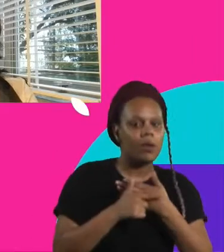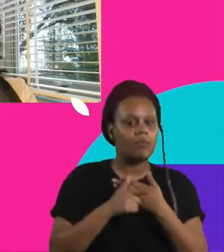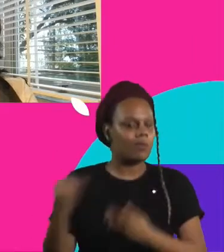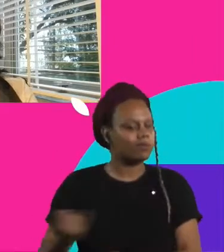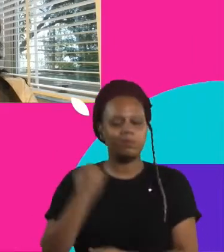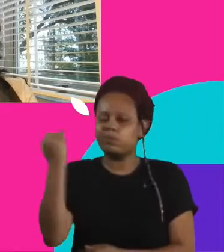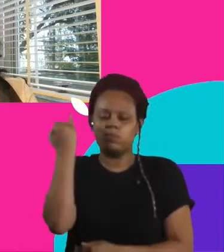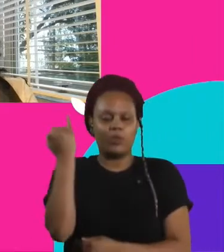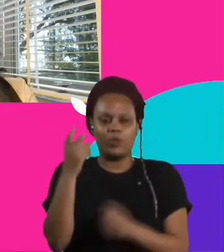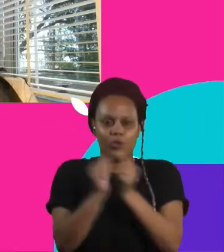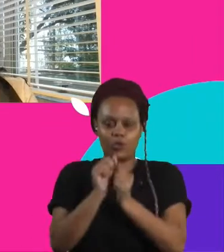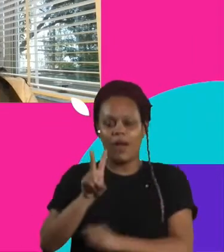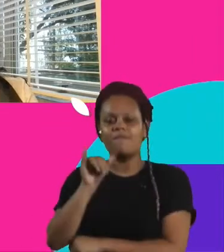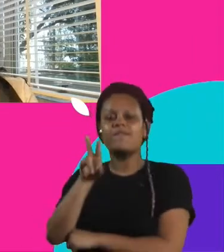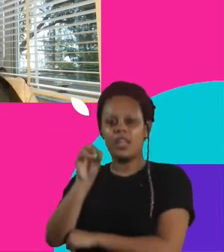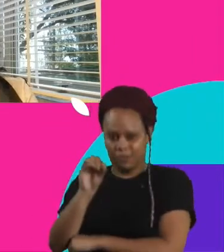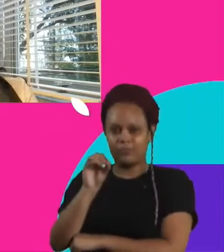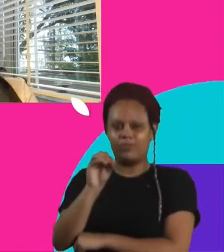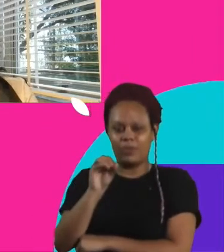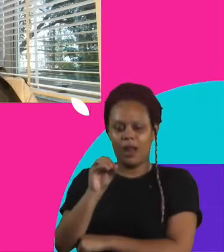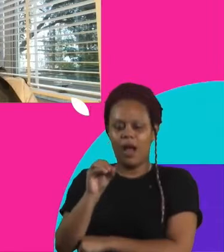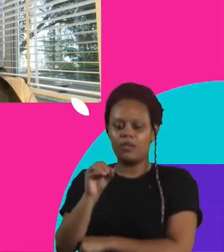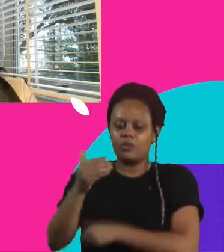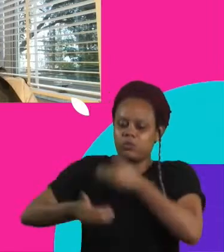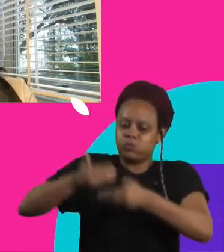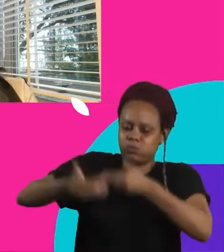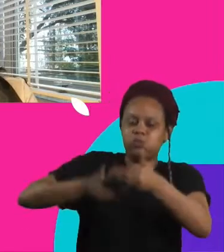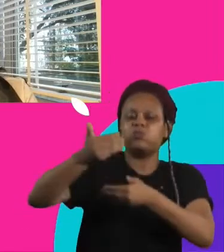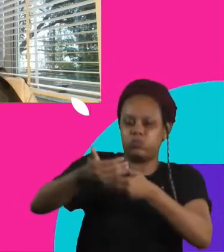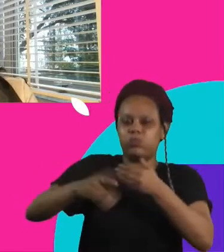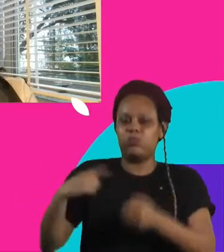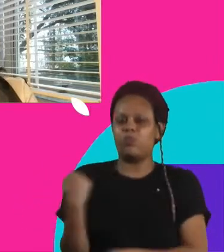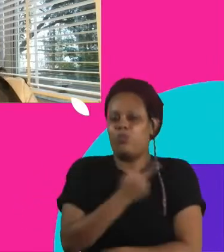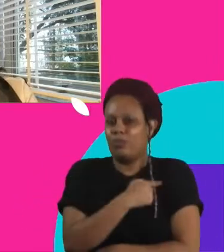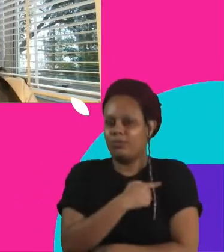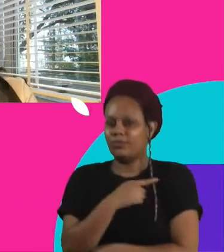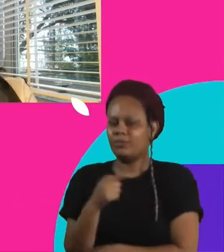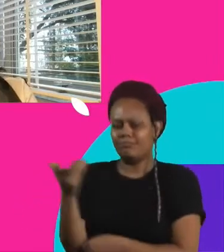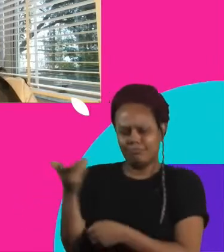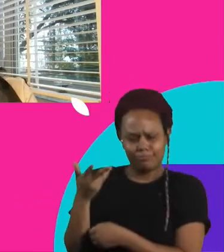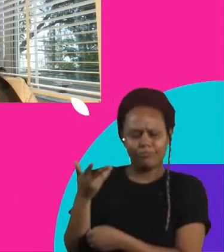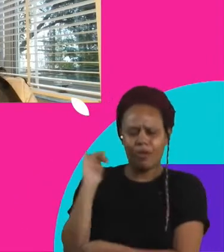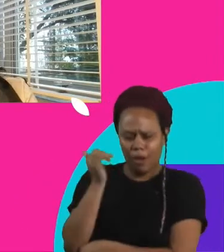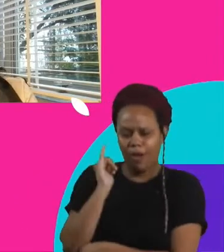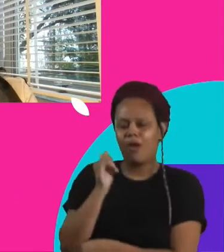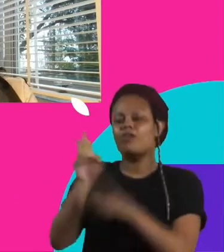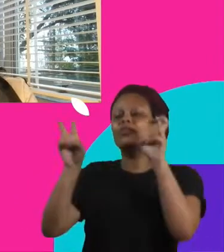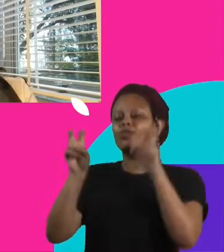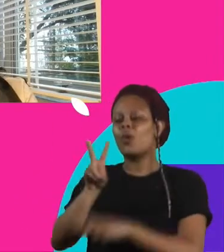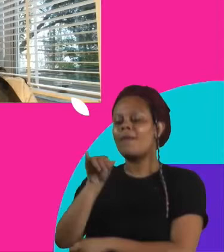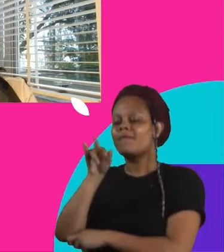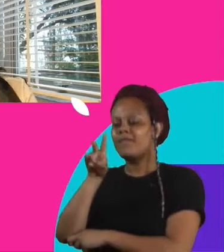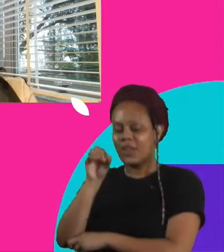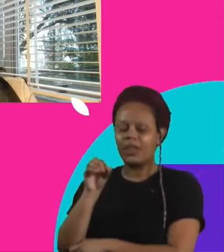nesse essa construção conosco. Américo, conta um pouquinho aqui para nós a sua visão e da Fundação Telefônica Vivo.